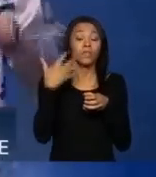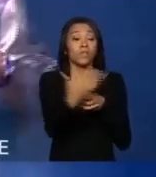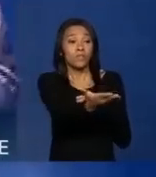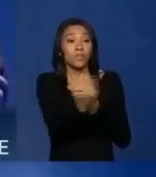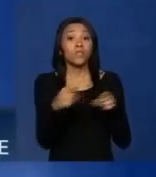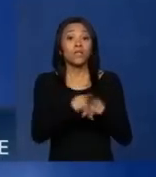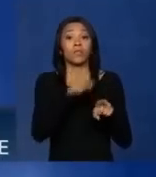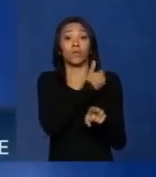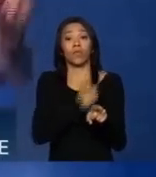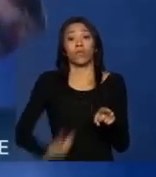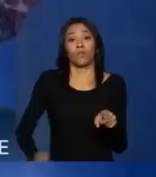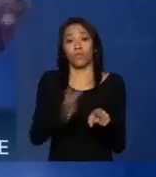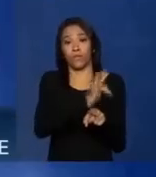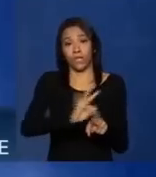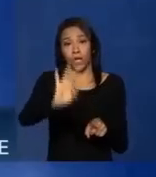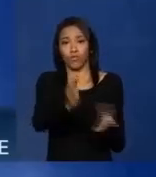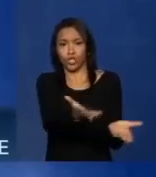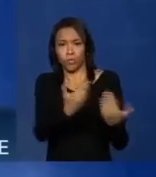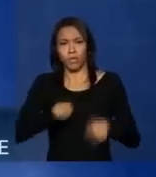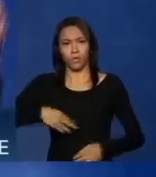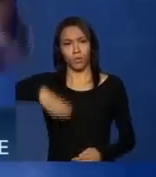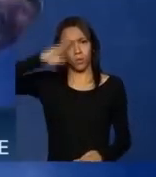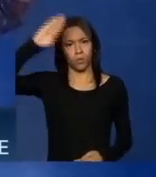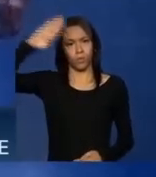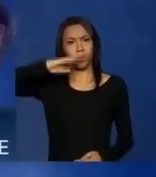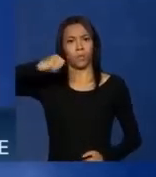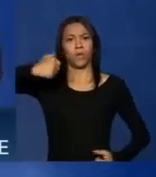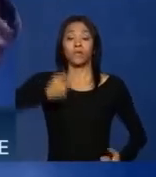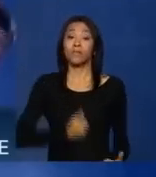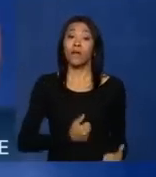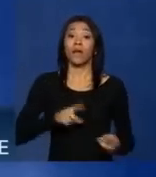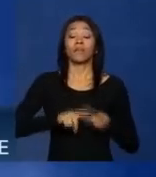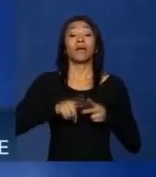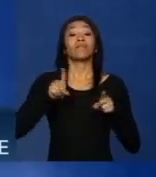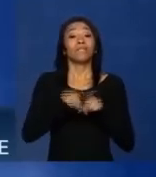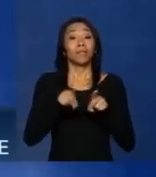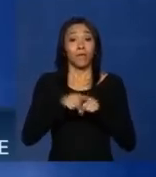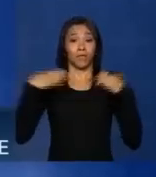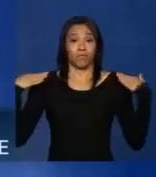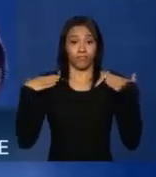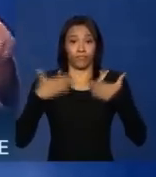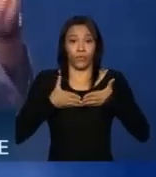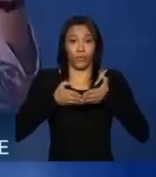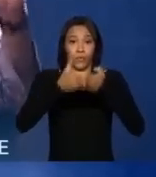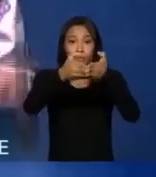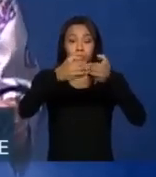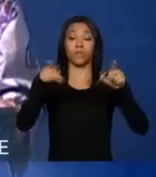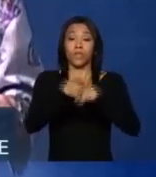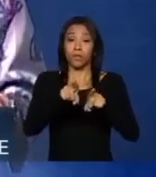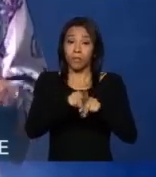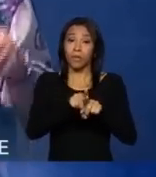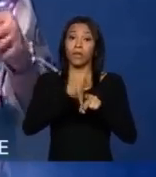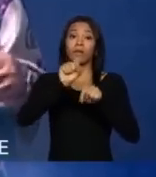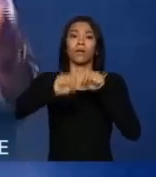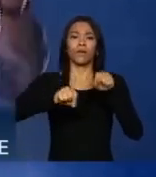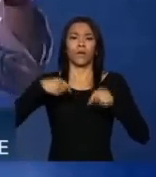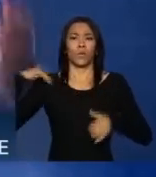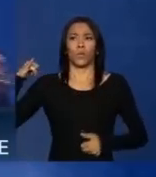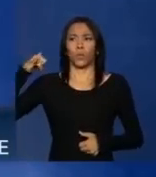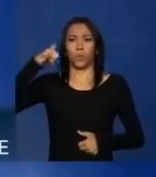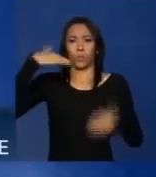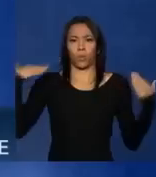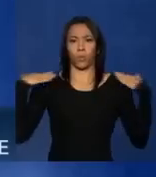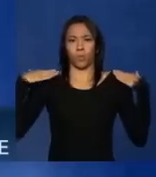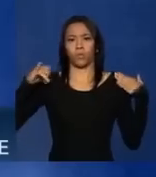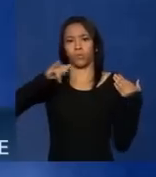governo federal o Exército, a Marinha Aeronáutica, para nos ajudar nessa